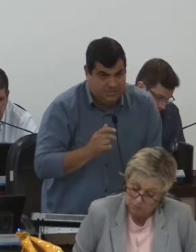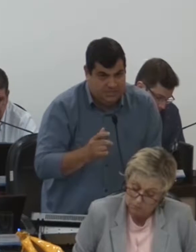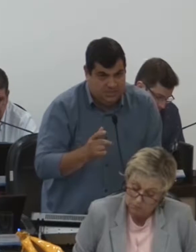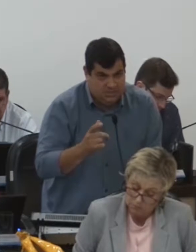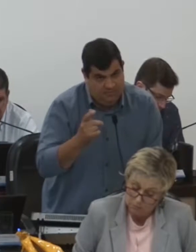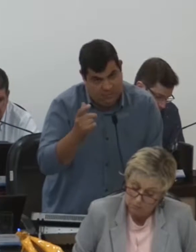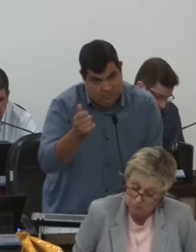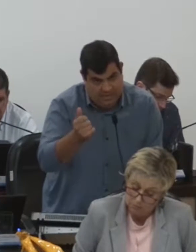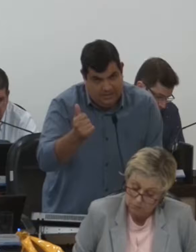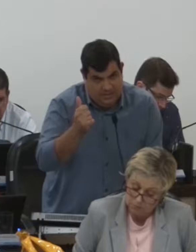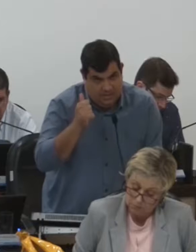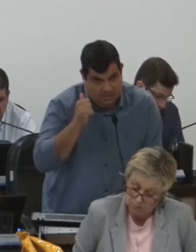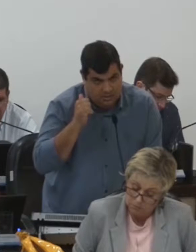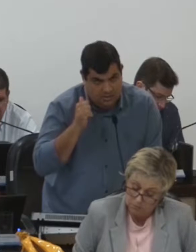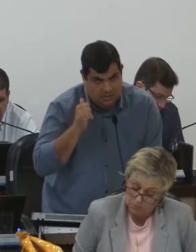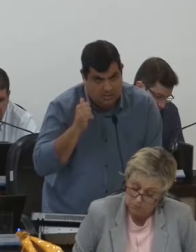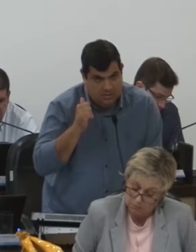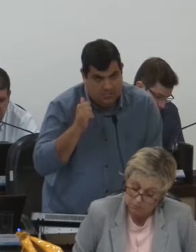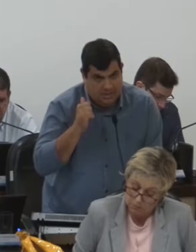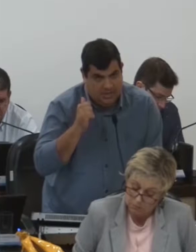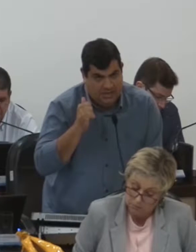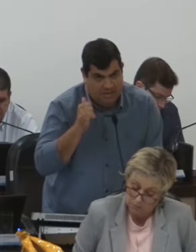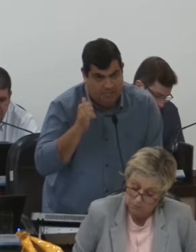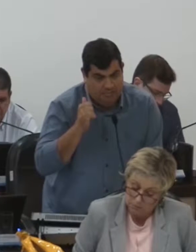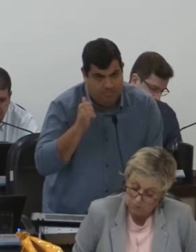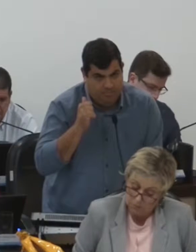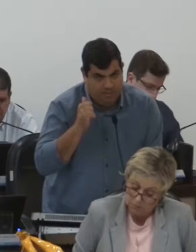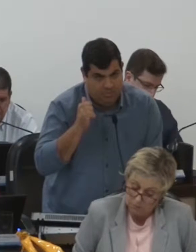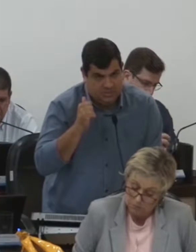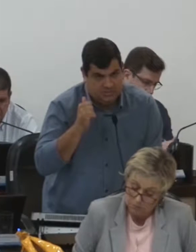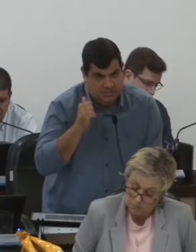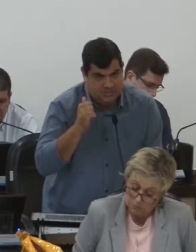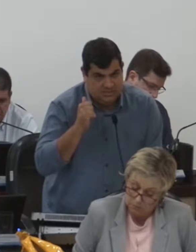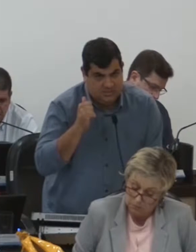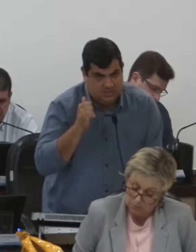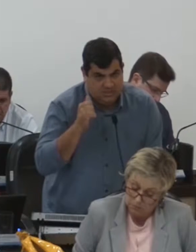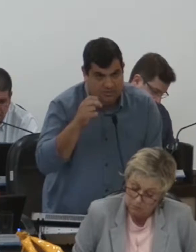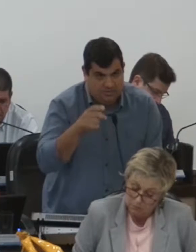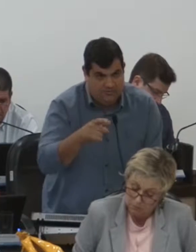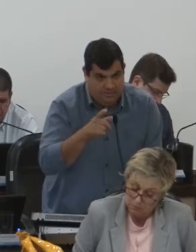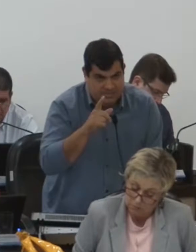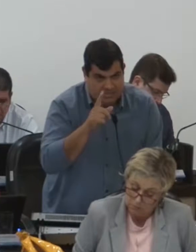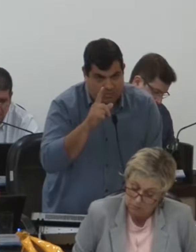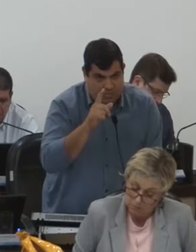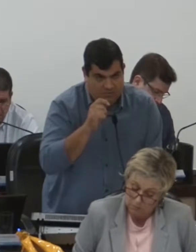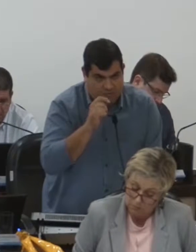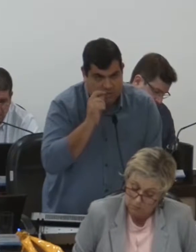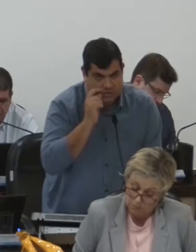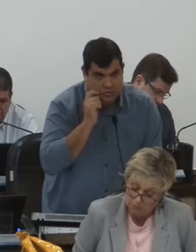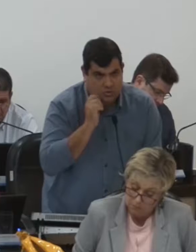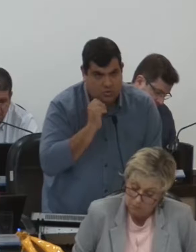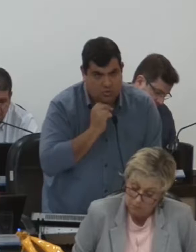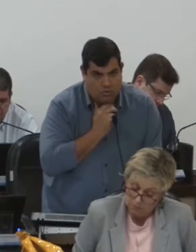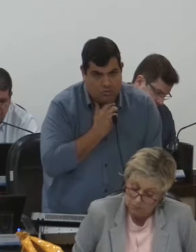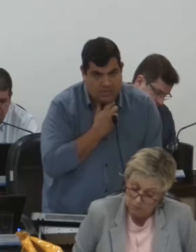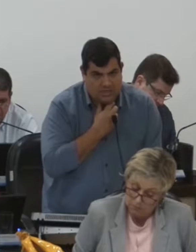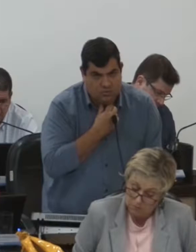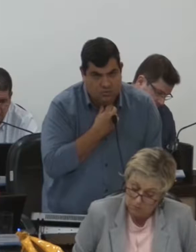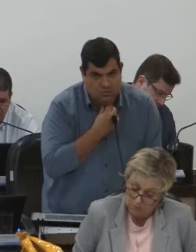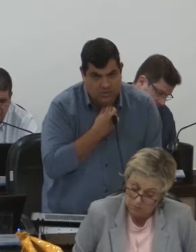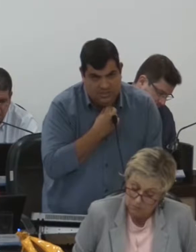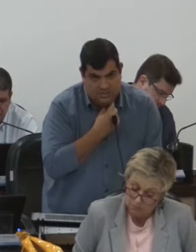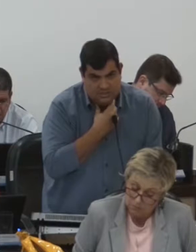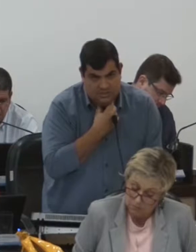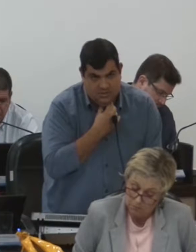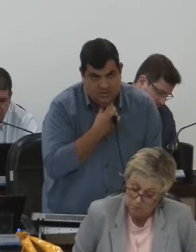estiver presente, ele voltaria para a próxima sessão, se ele não estiver presente. Se eu não me engano, foi isso o combinado